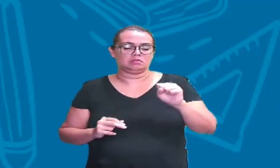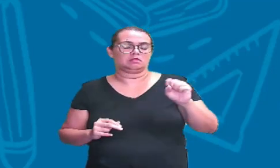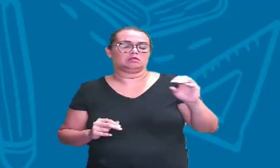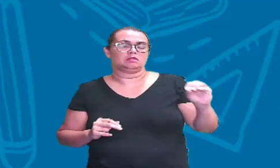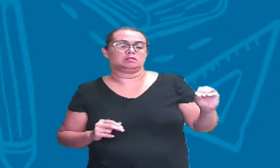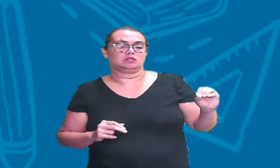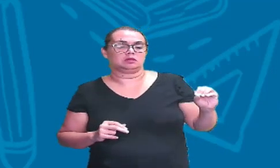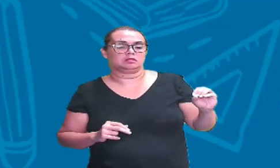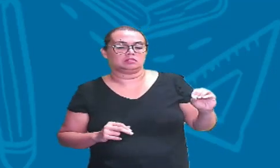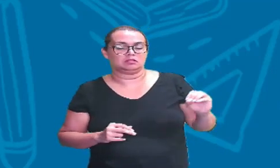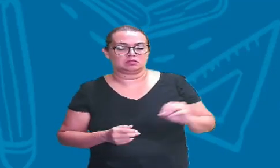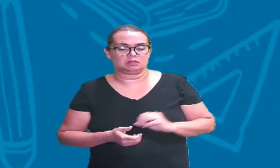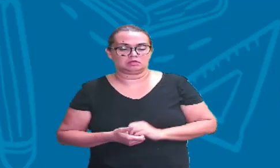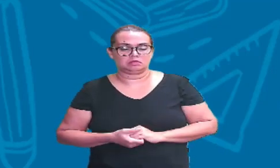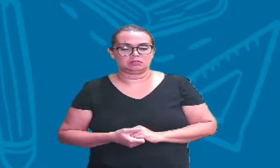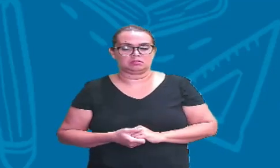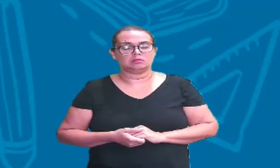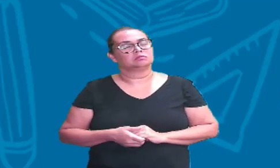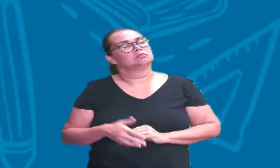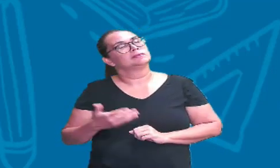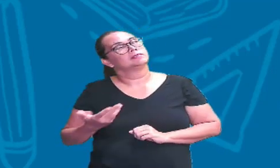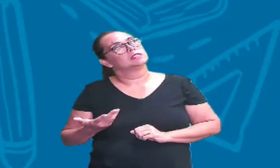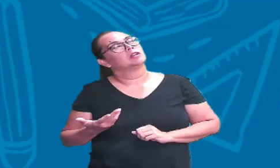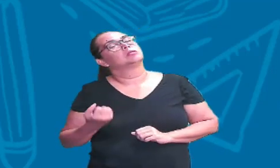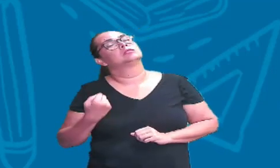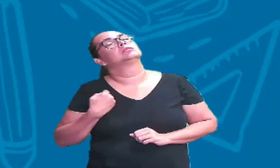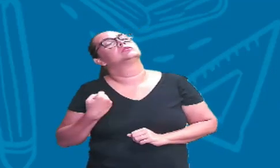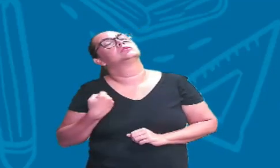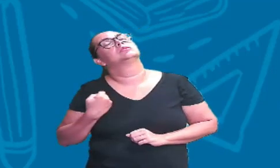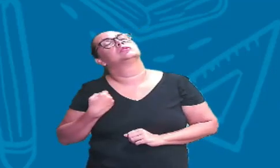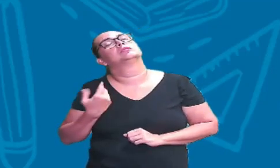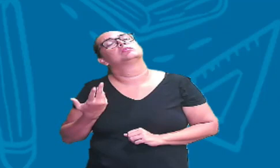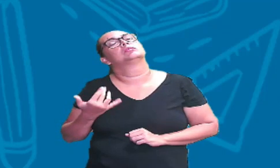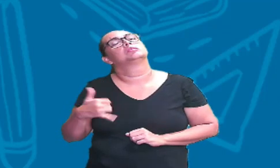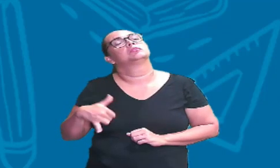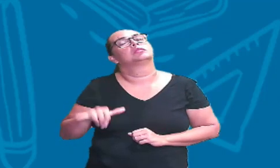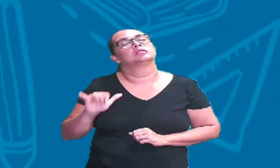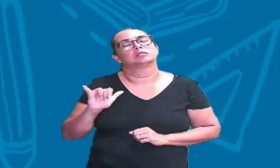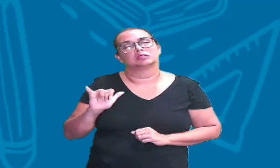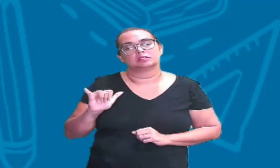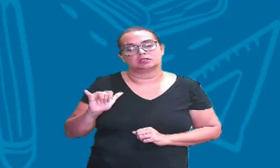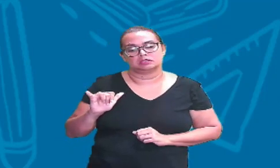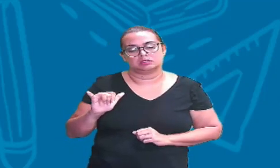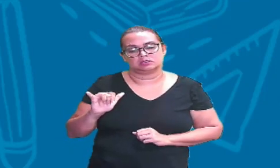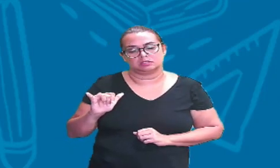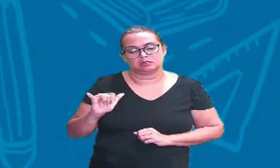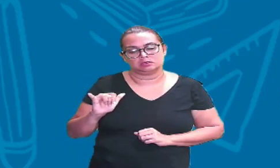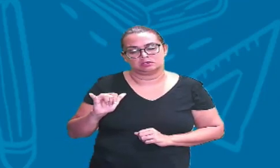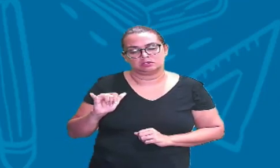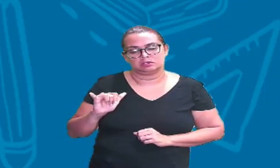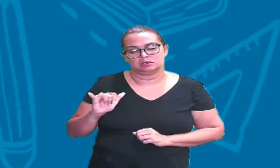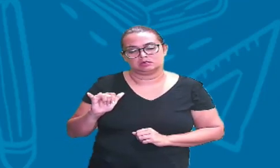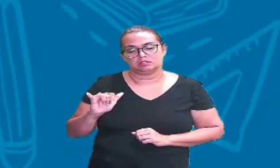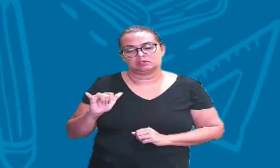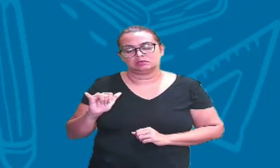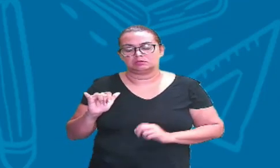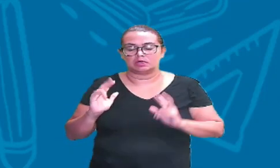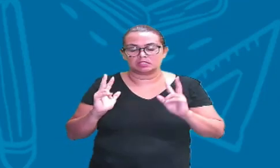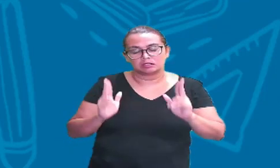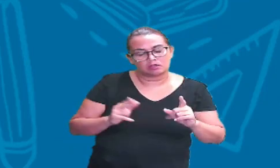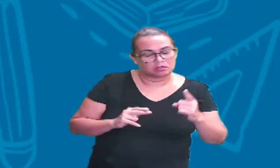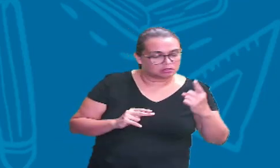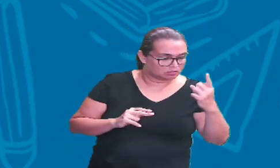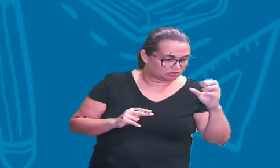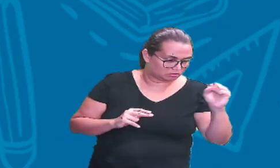180. Então, que número é Y vai dar